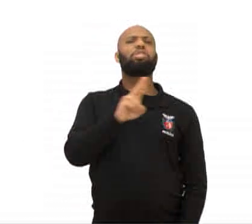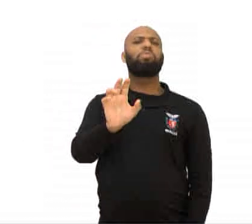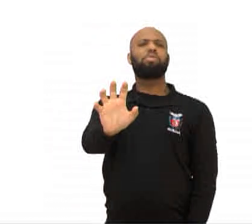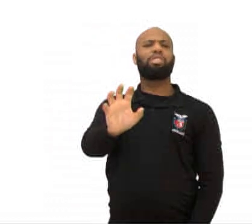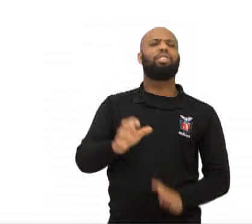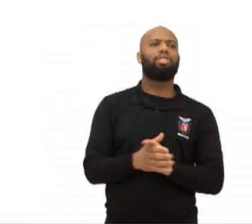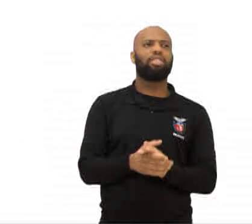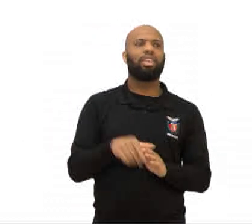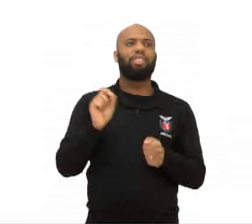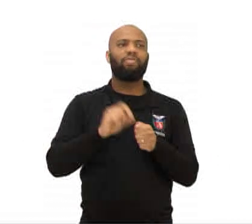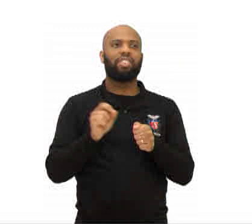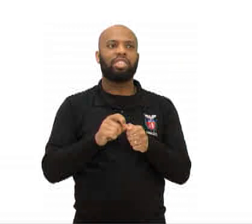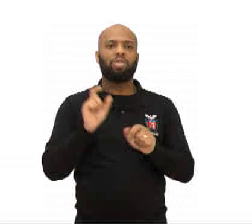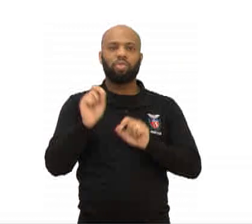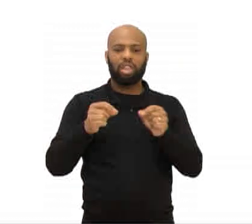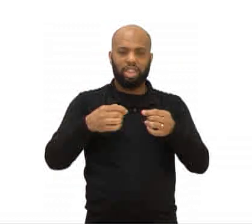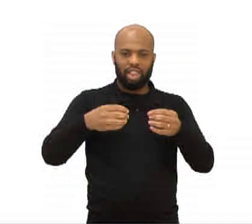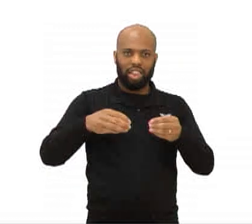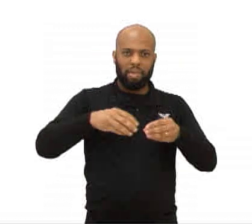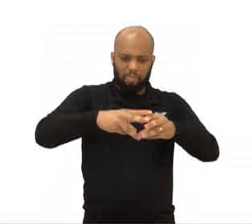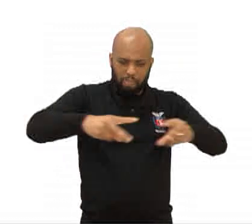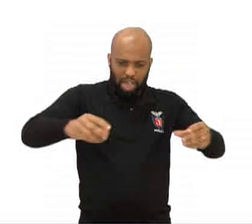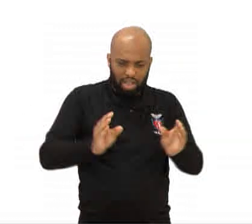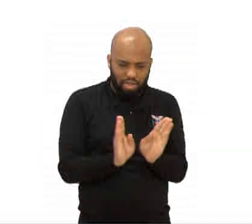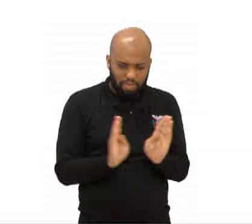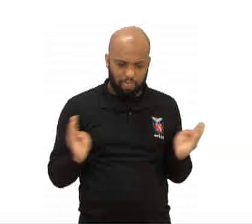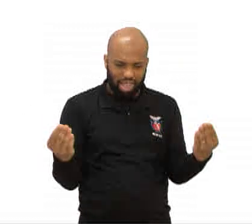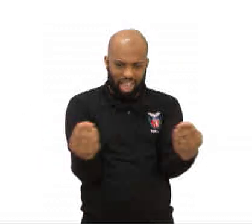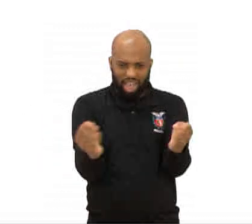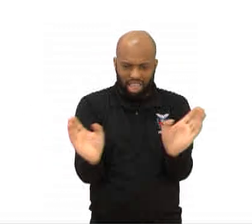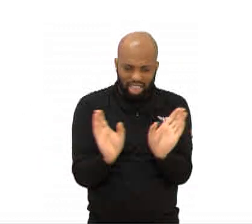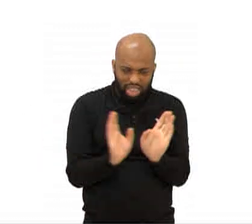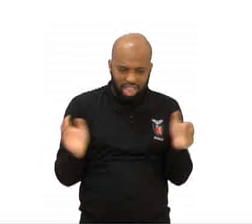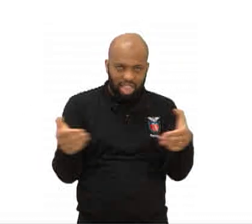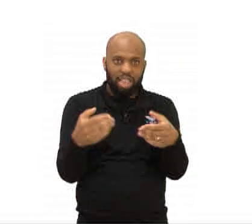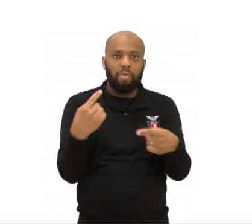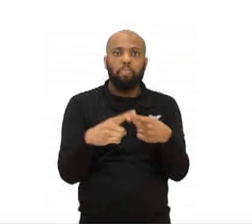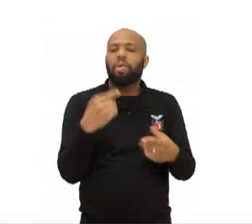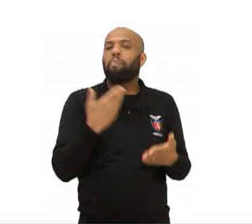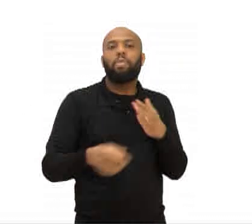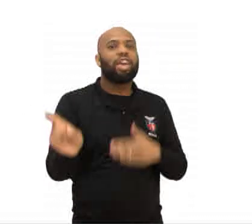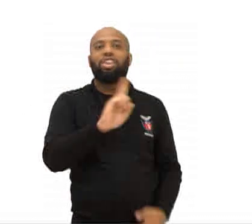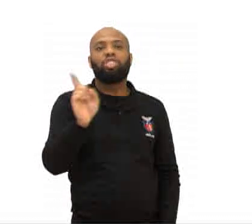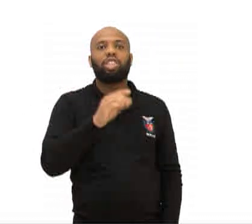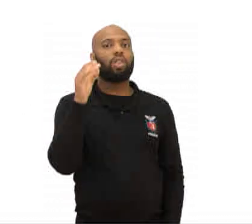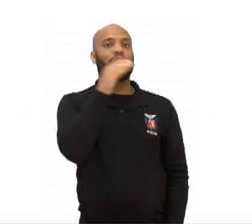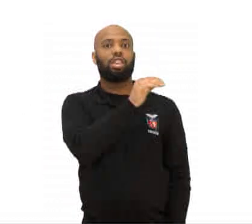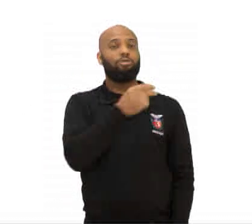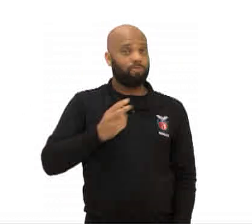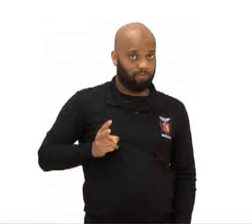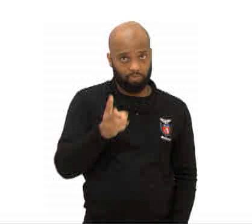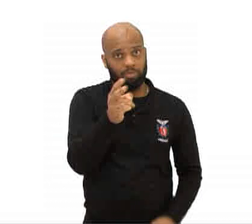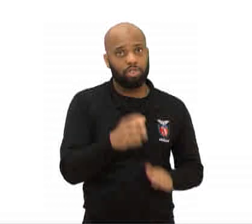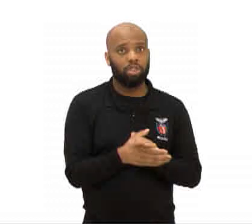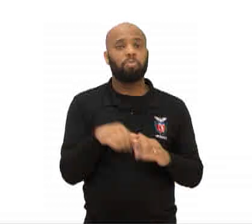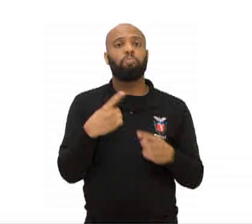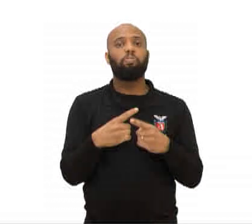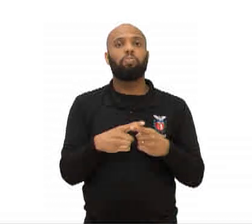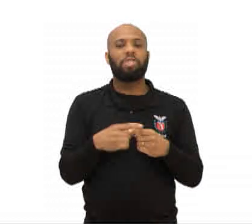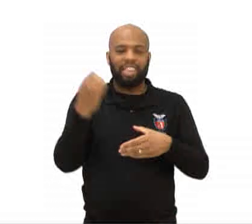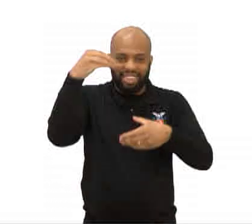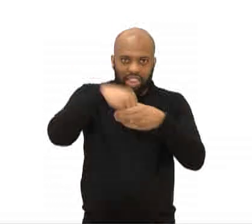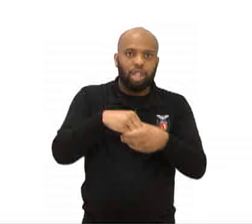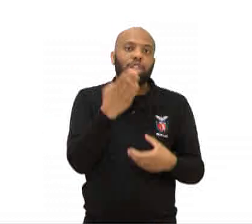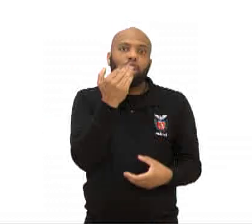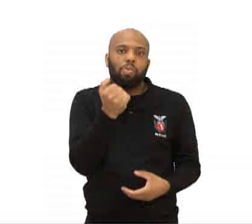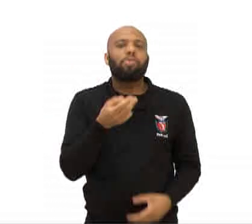é colocar o barro ali na panela para ficar isolado e ela não perder o calor para que a comida que está ali